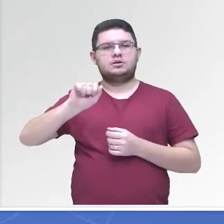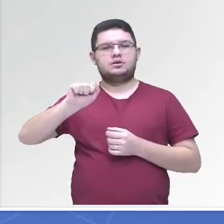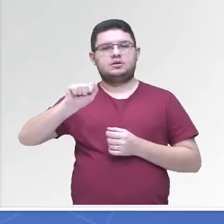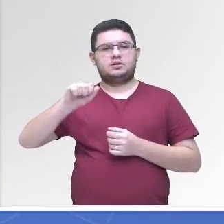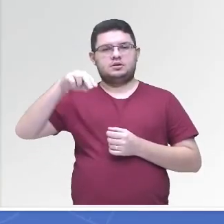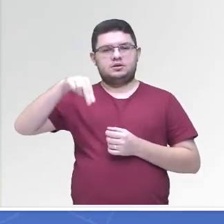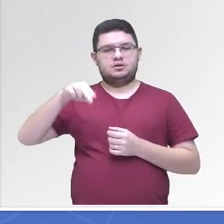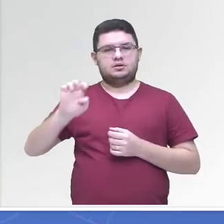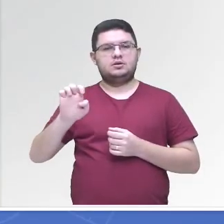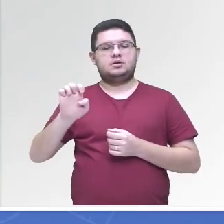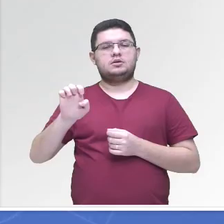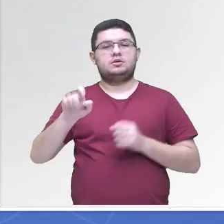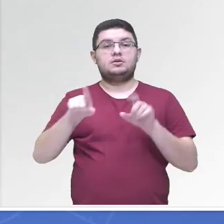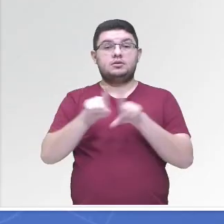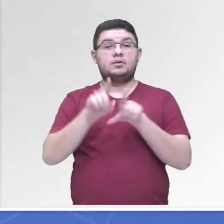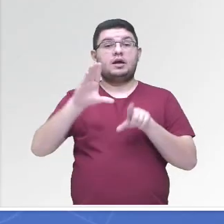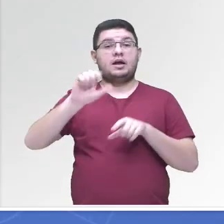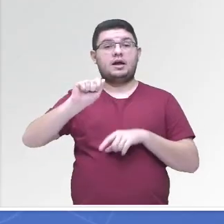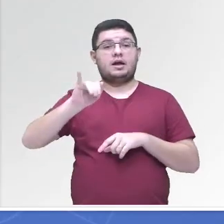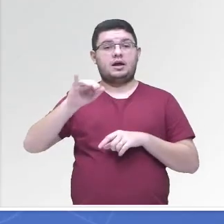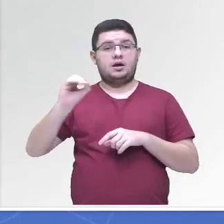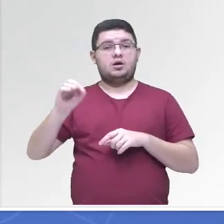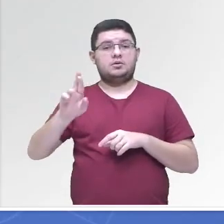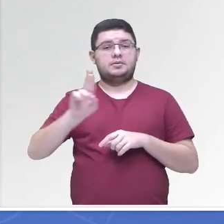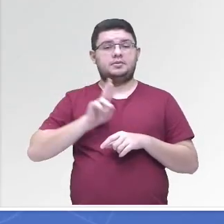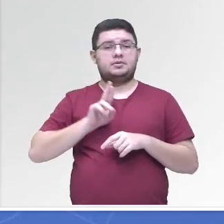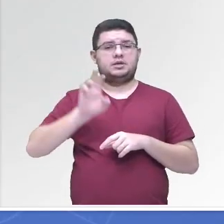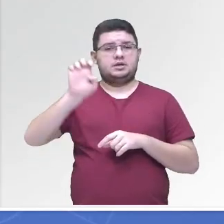Caio também falou que é a letra E.